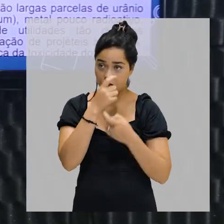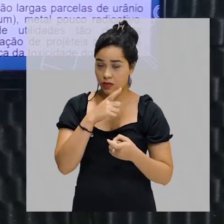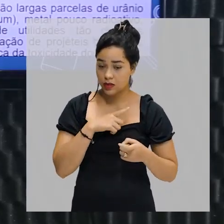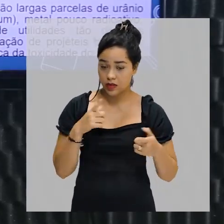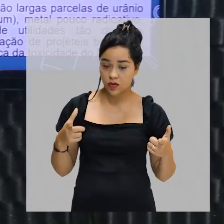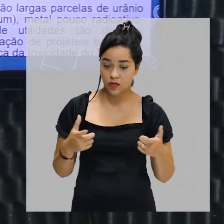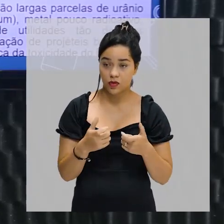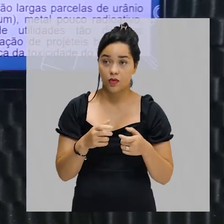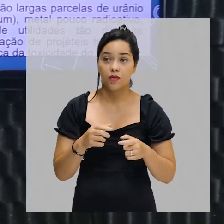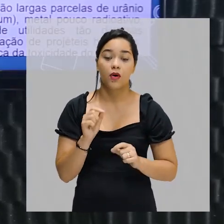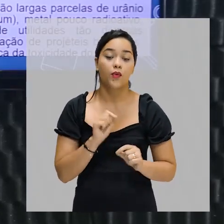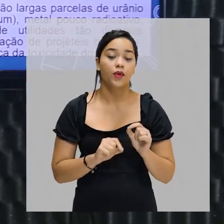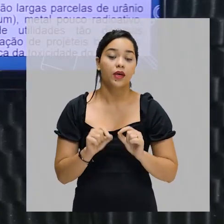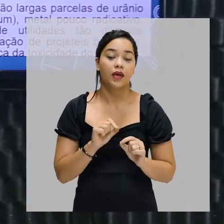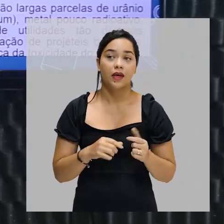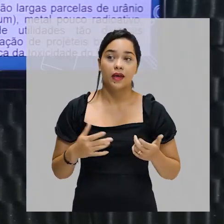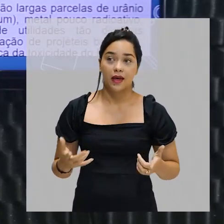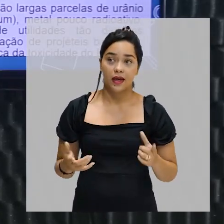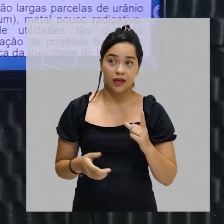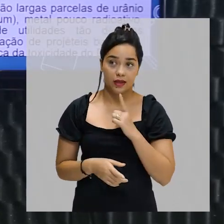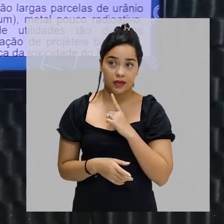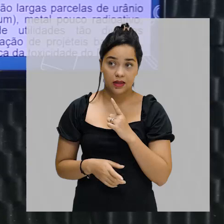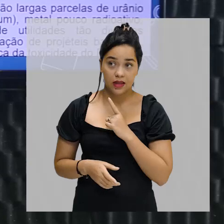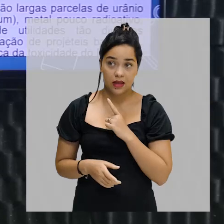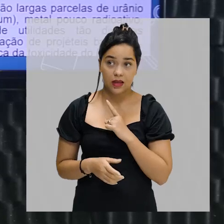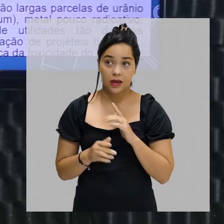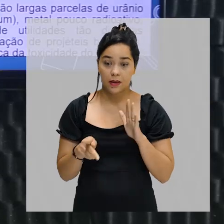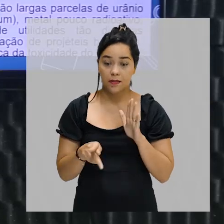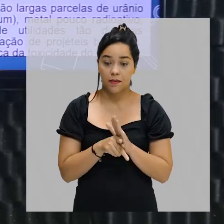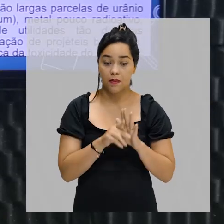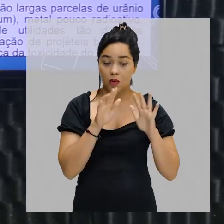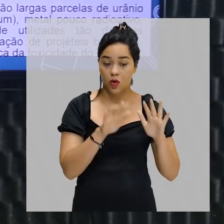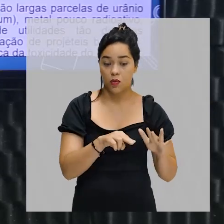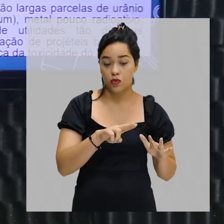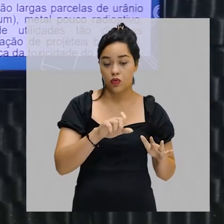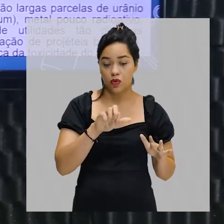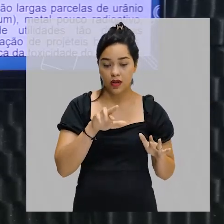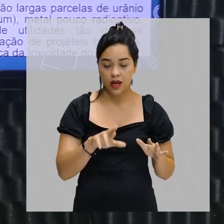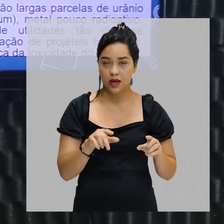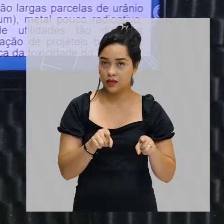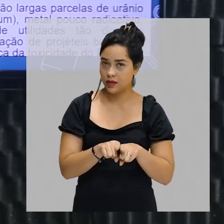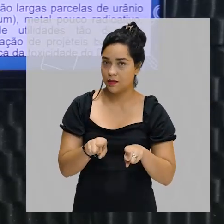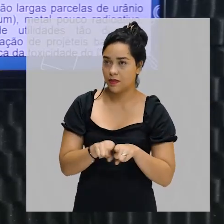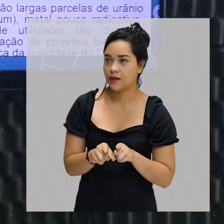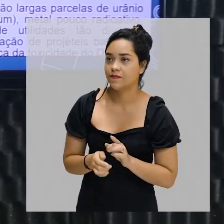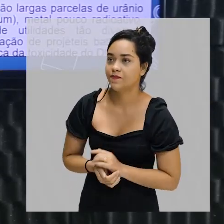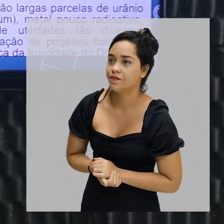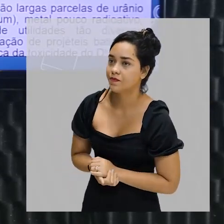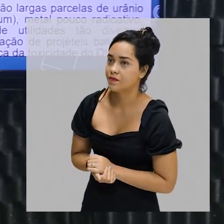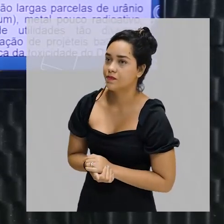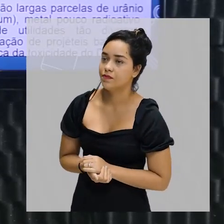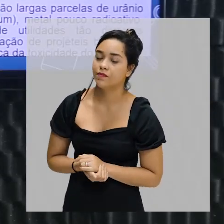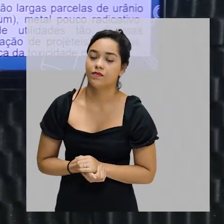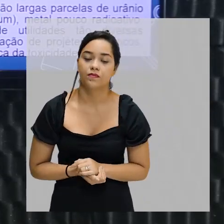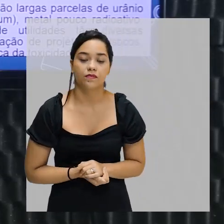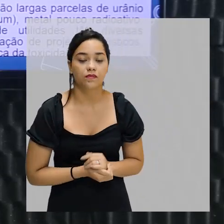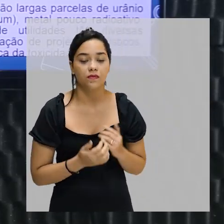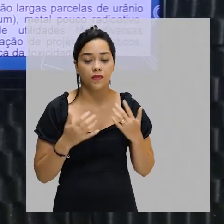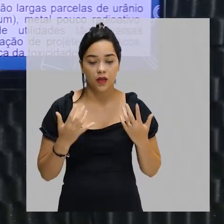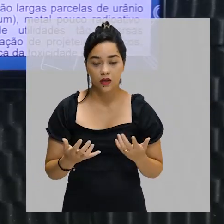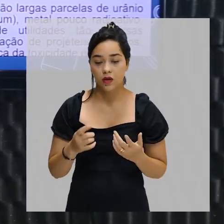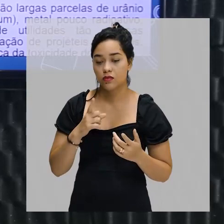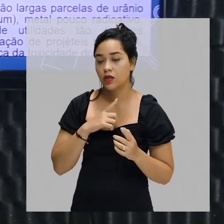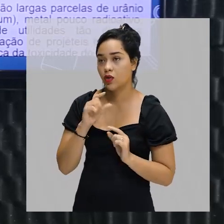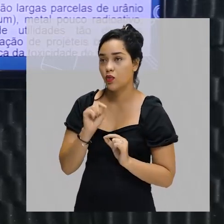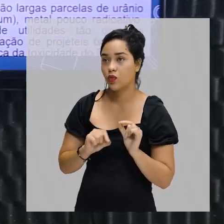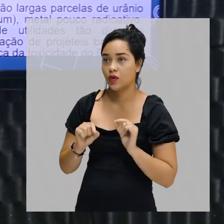conflito, para que esse conflito ele se torne um conflito nuclear também, certo? Bom, então compete